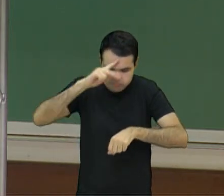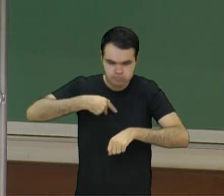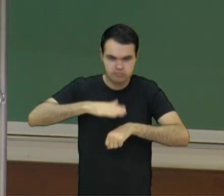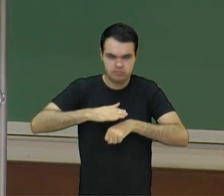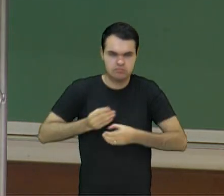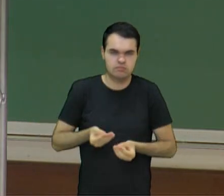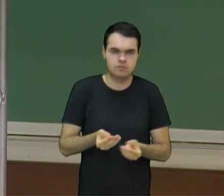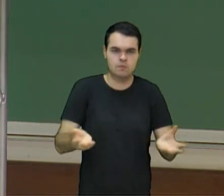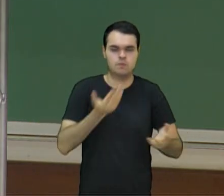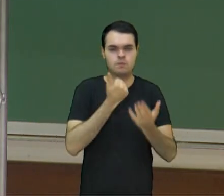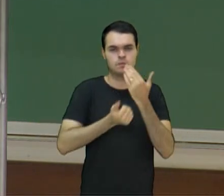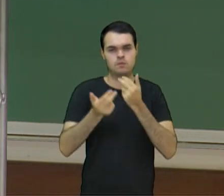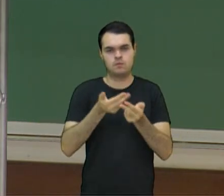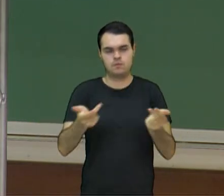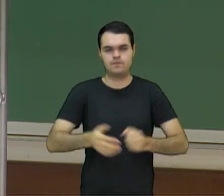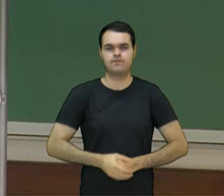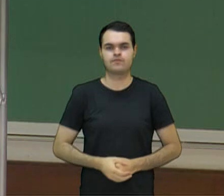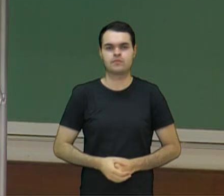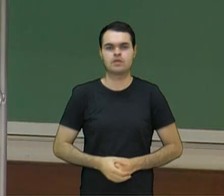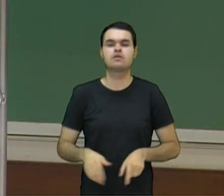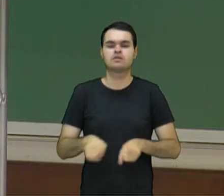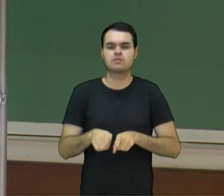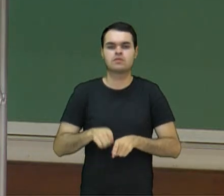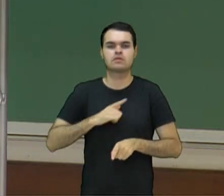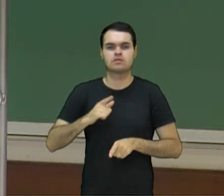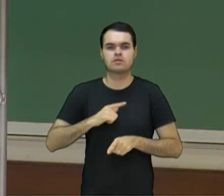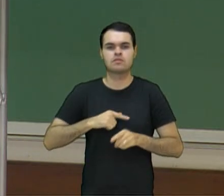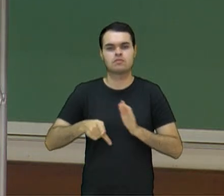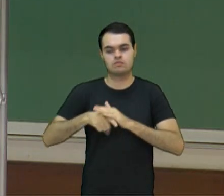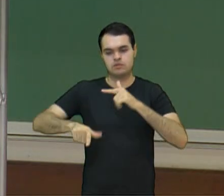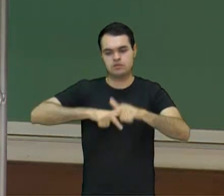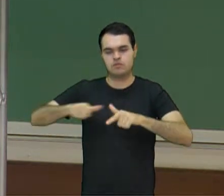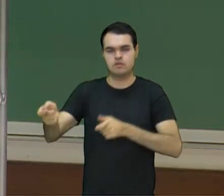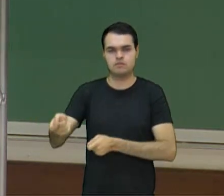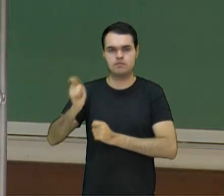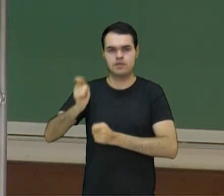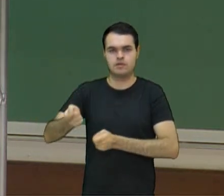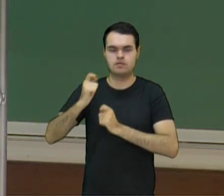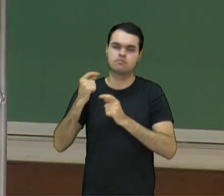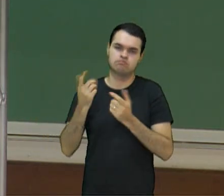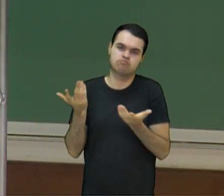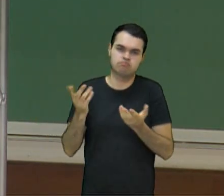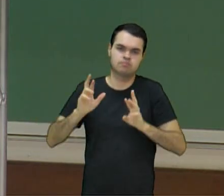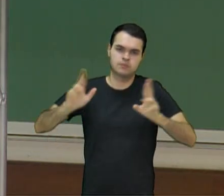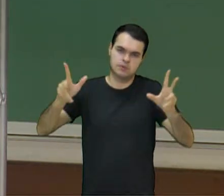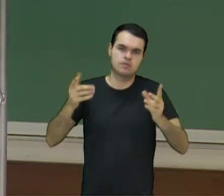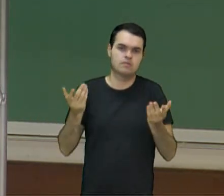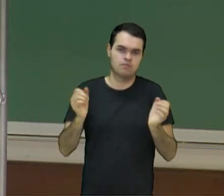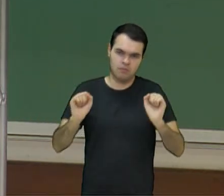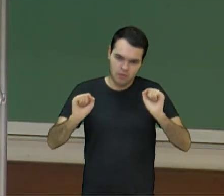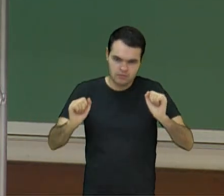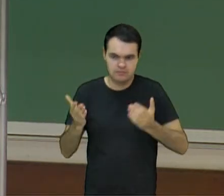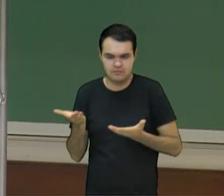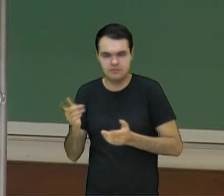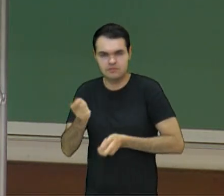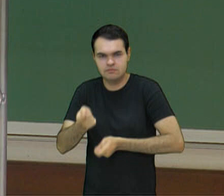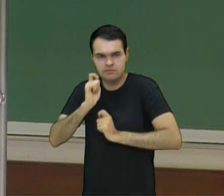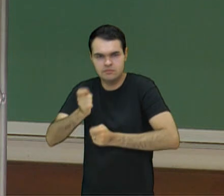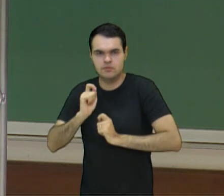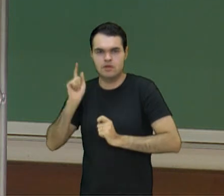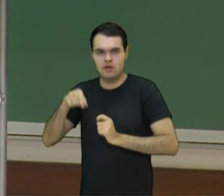produtor. Praticam também atividades de pesca, não podia ser diferente, são ilhas, né? São povos do mar, são